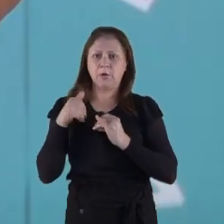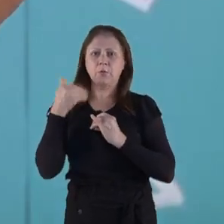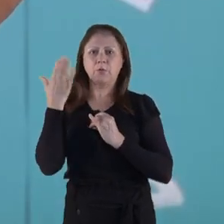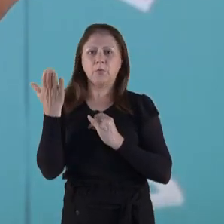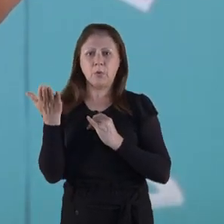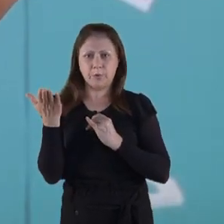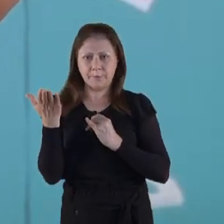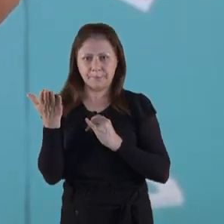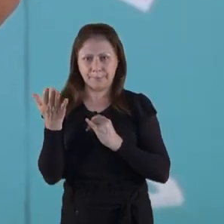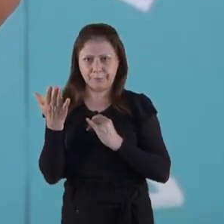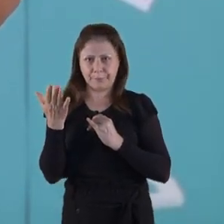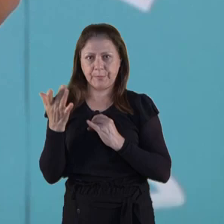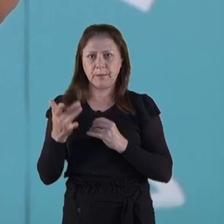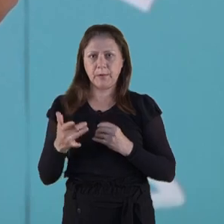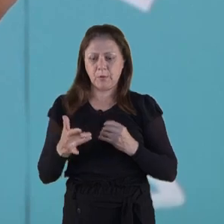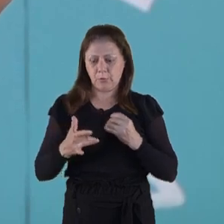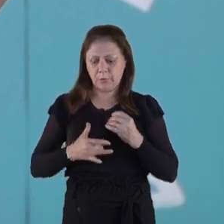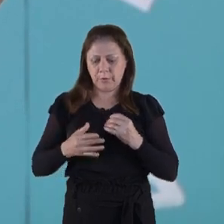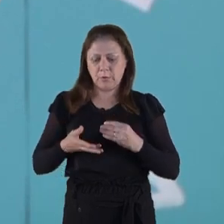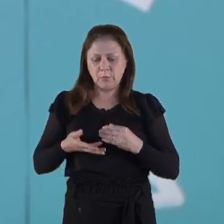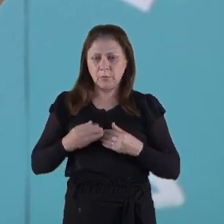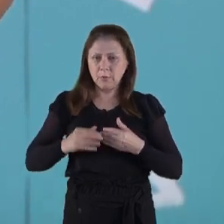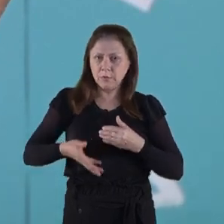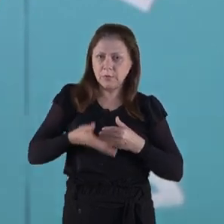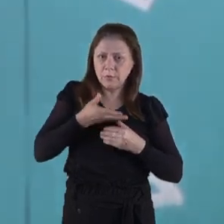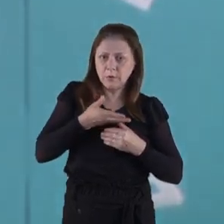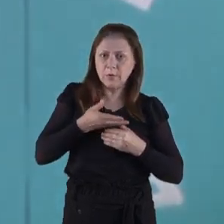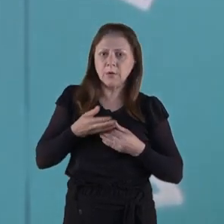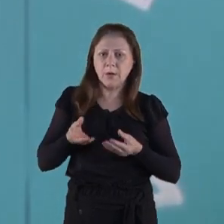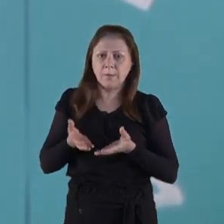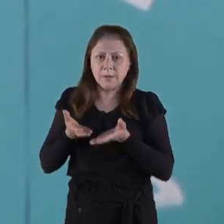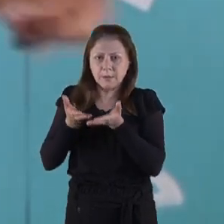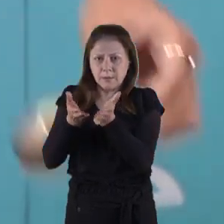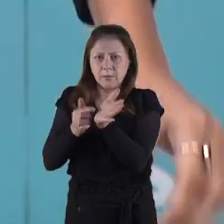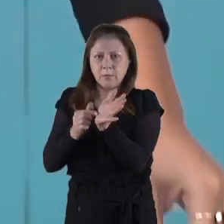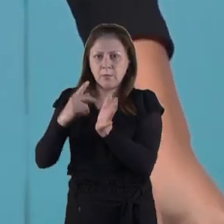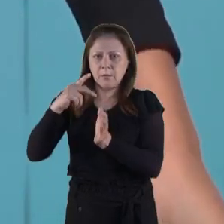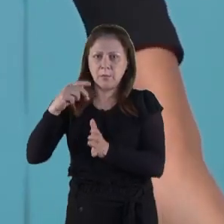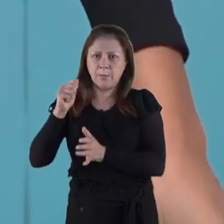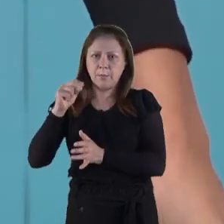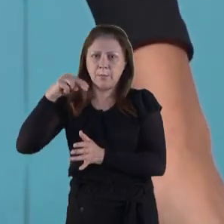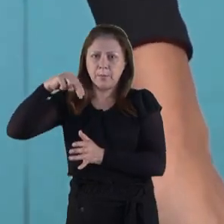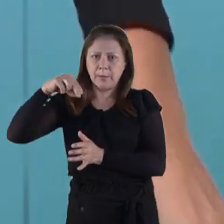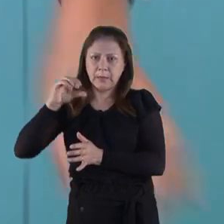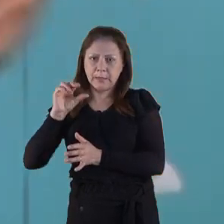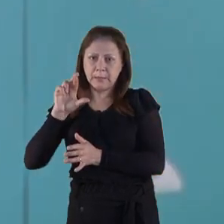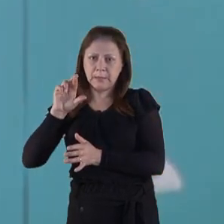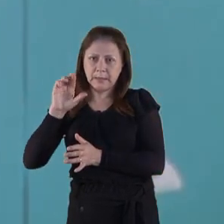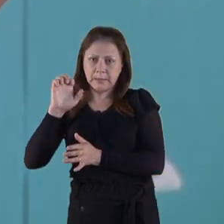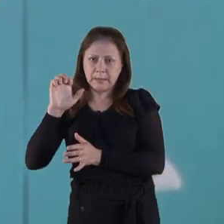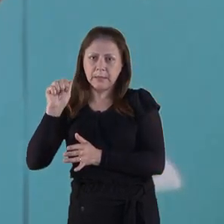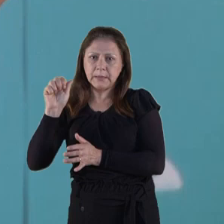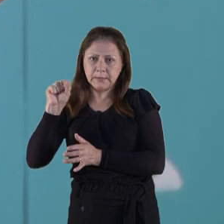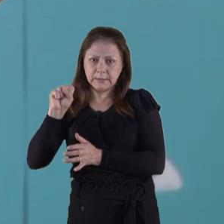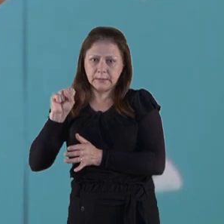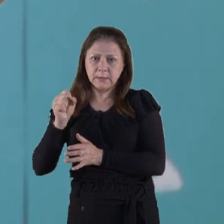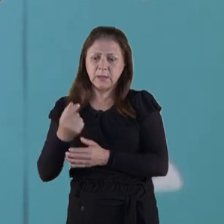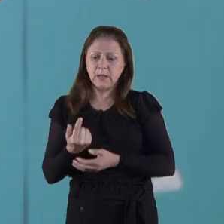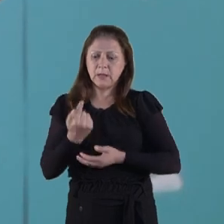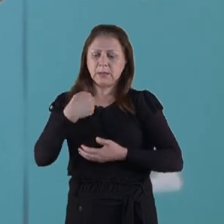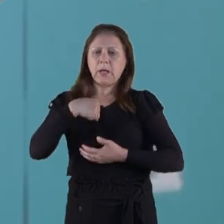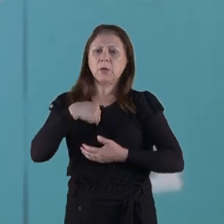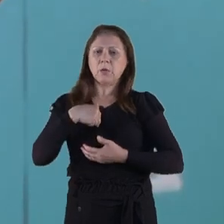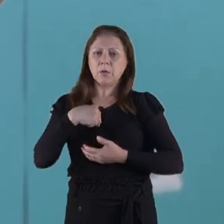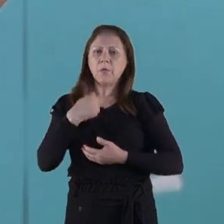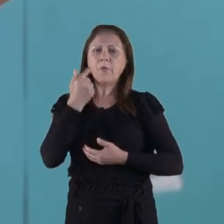ver. Vou tirar o fígado. Esse é o pâncreas. E aqui dentro, não sei se dá para vocês verem